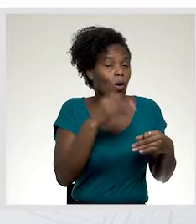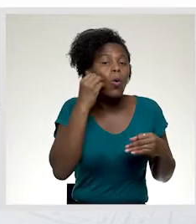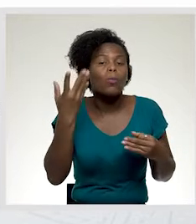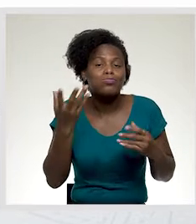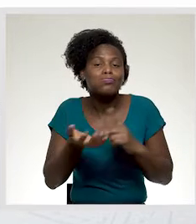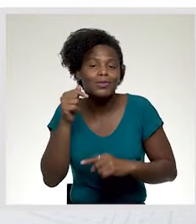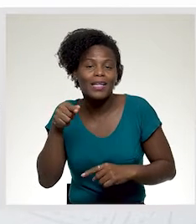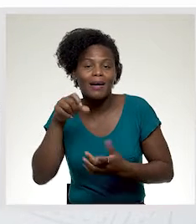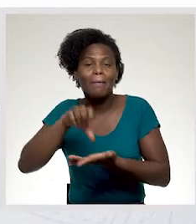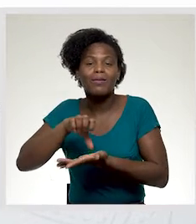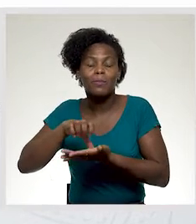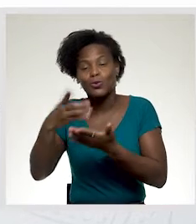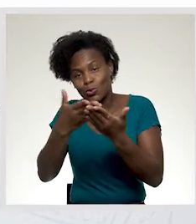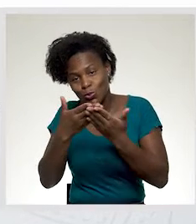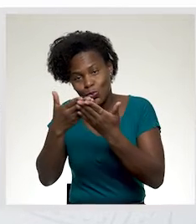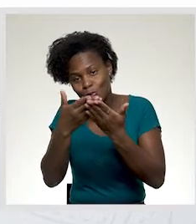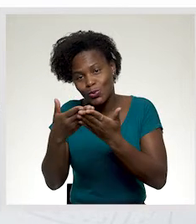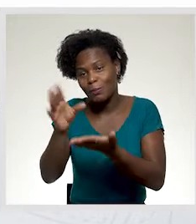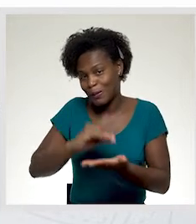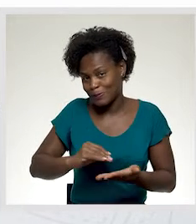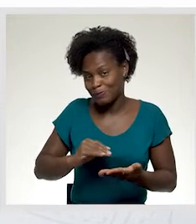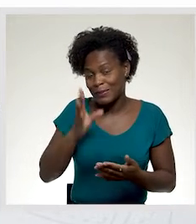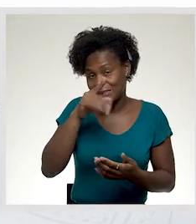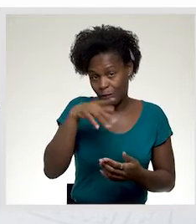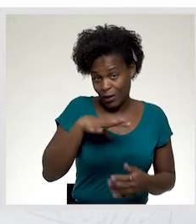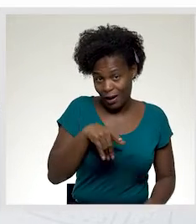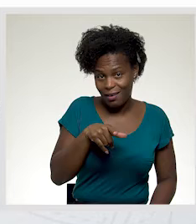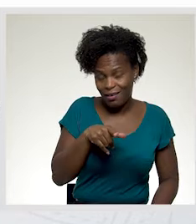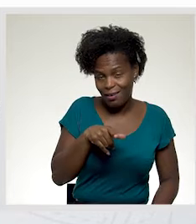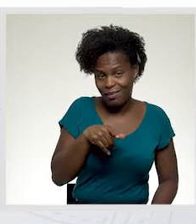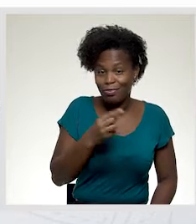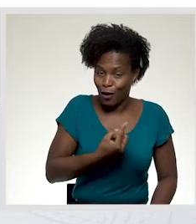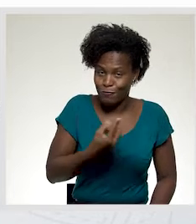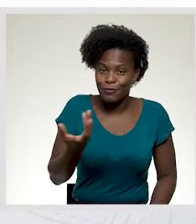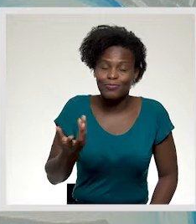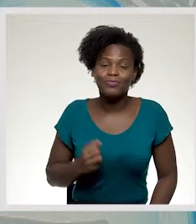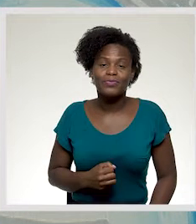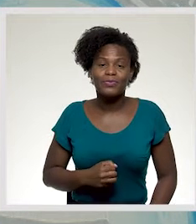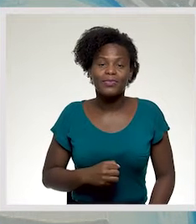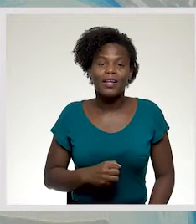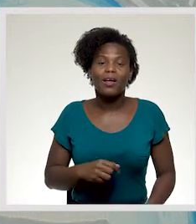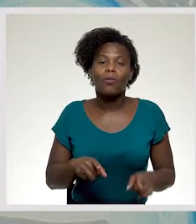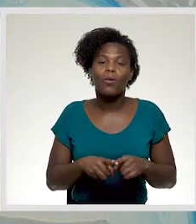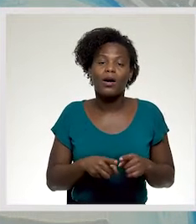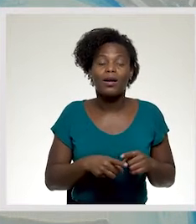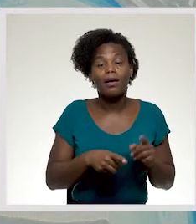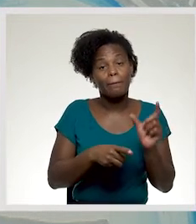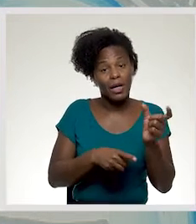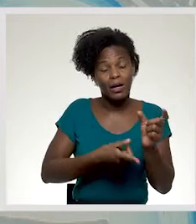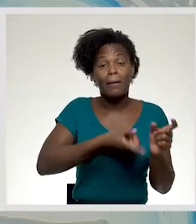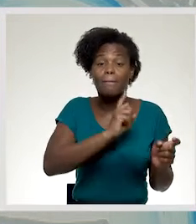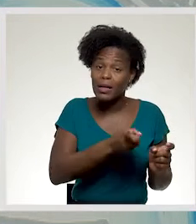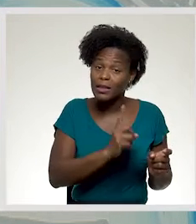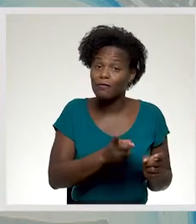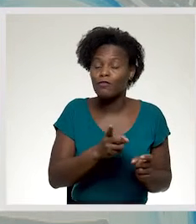este fim? É estudar mais. Se queres, então deves. É o tal do imperativo